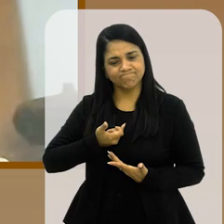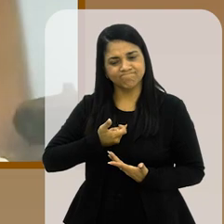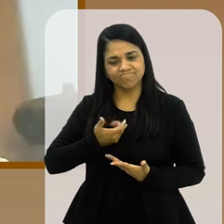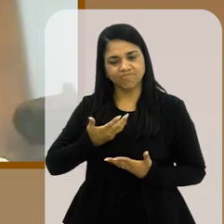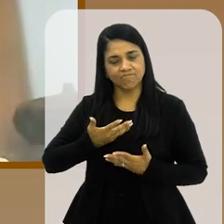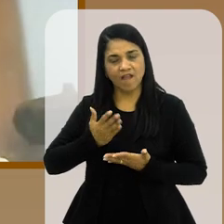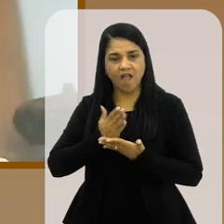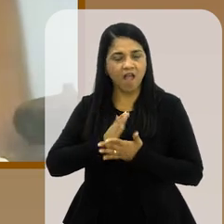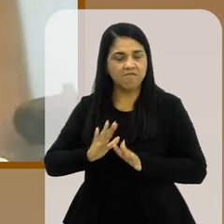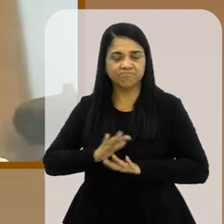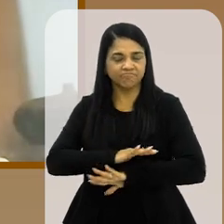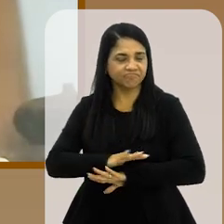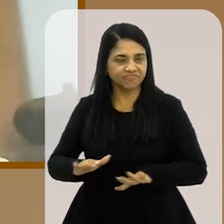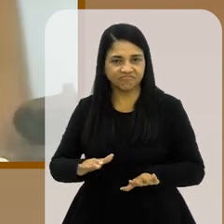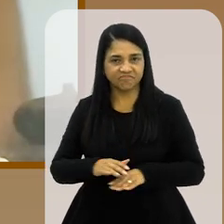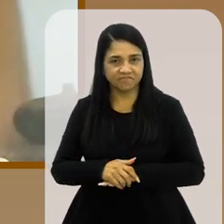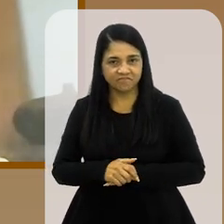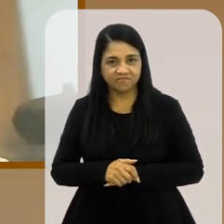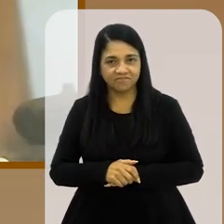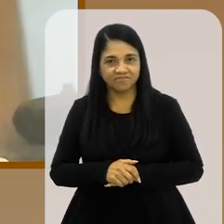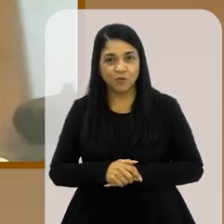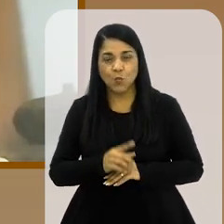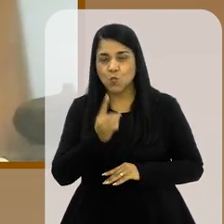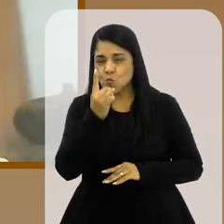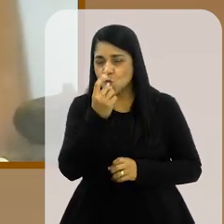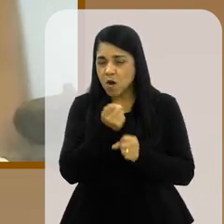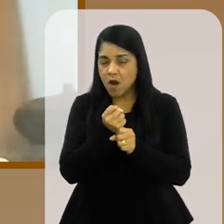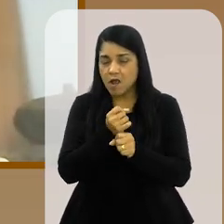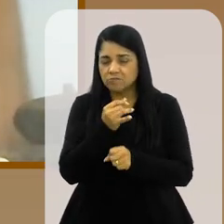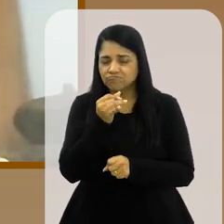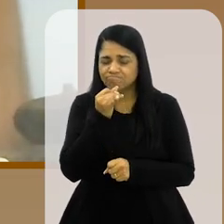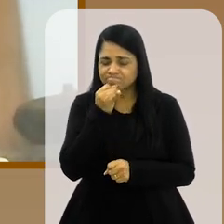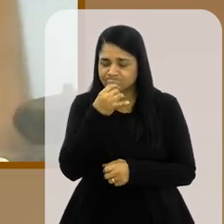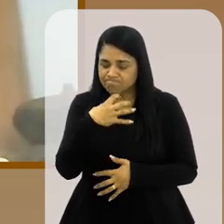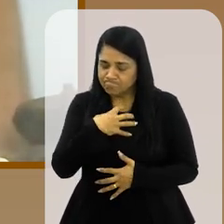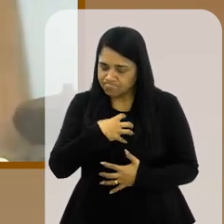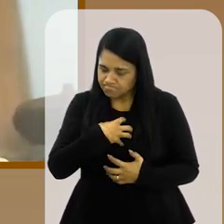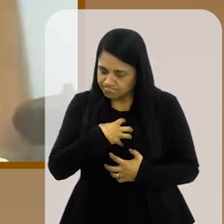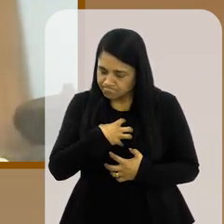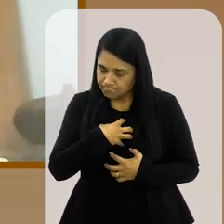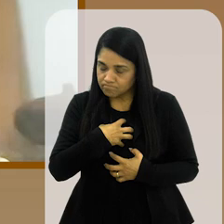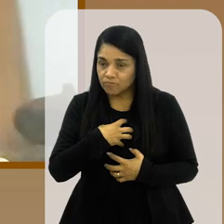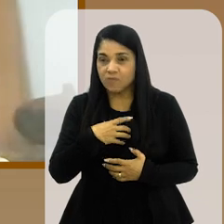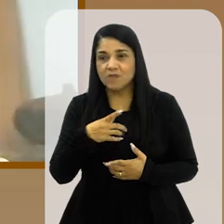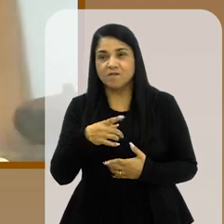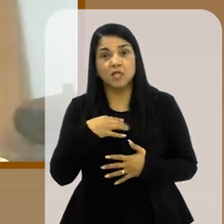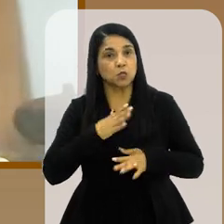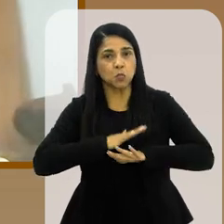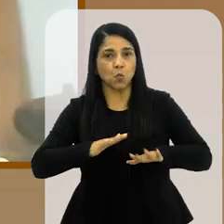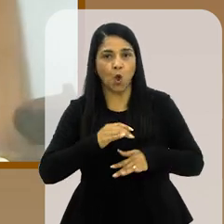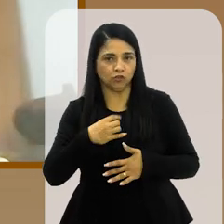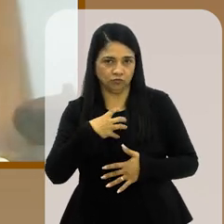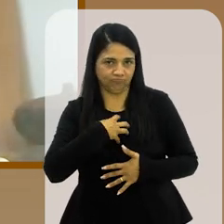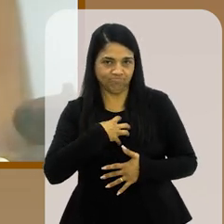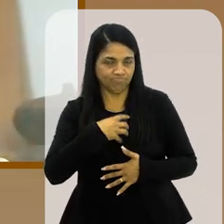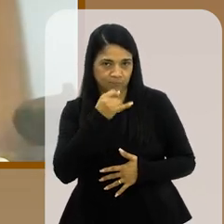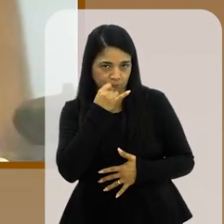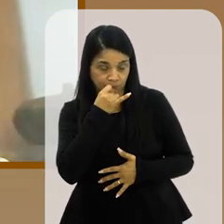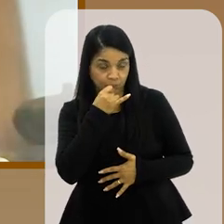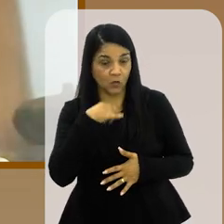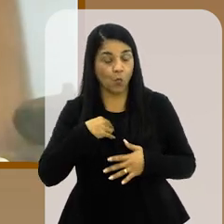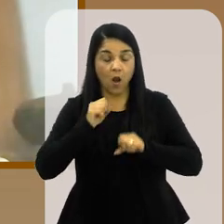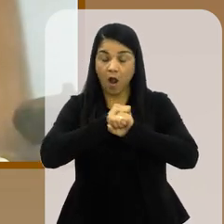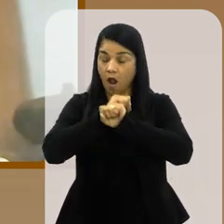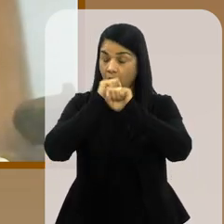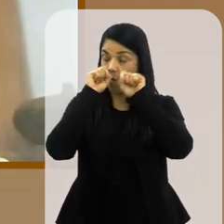não dava mais para fazer. Eu fiquei um ano muito triste, muito, muito. Mas um dia eu detesto ficar triste. Um dia